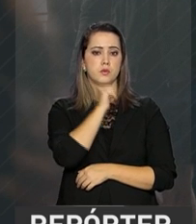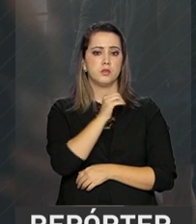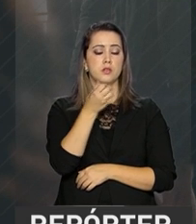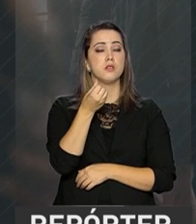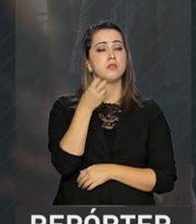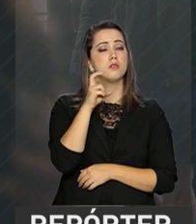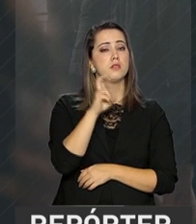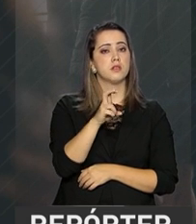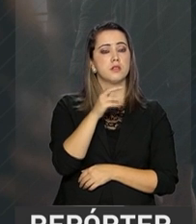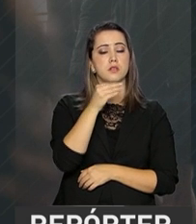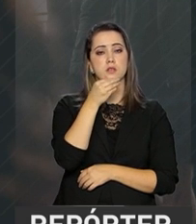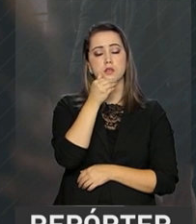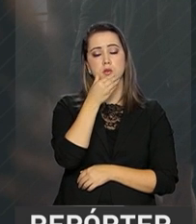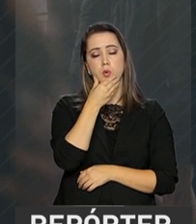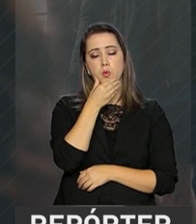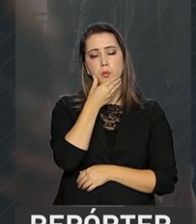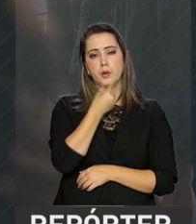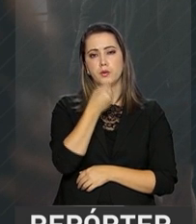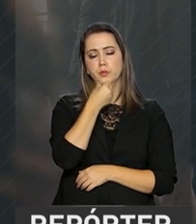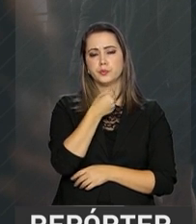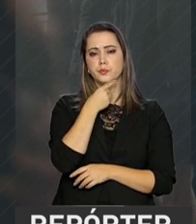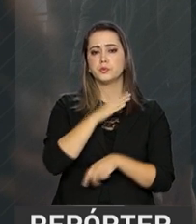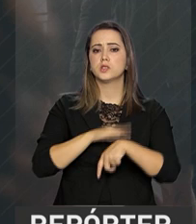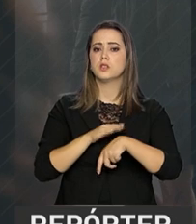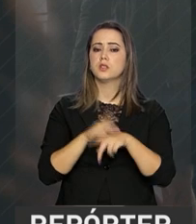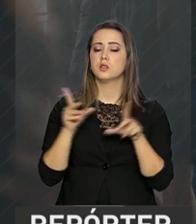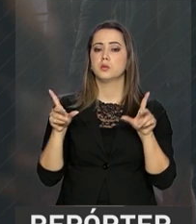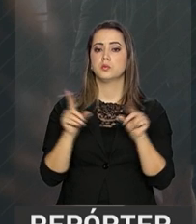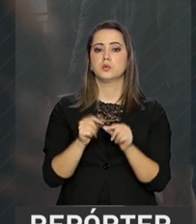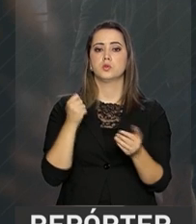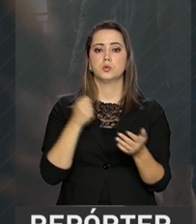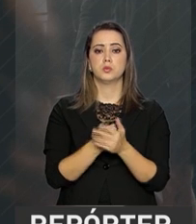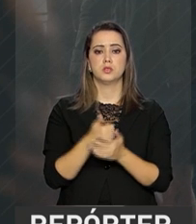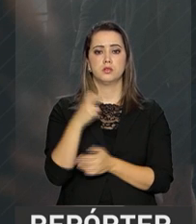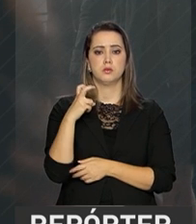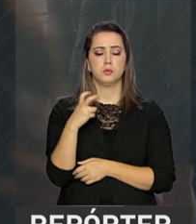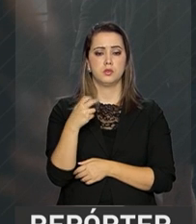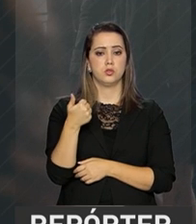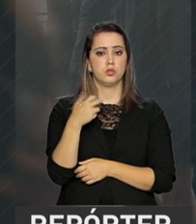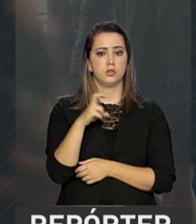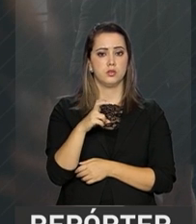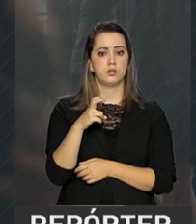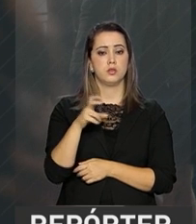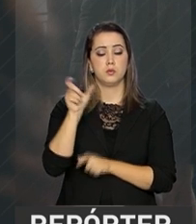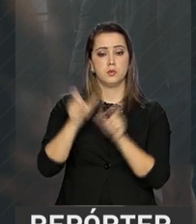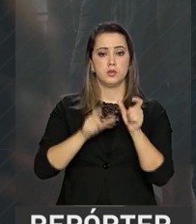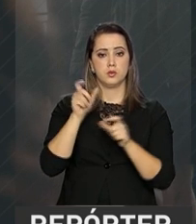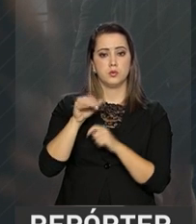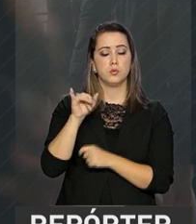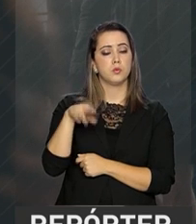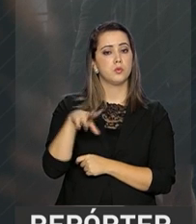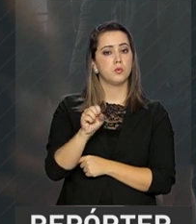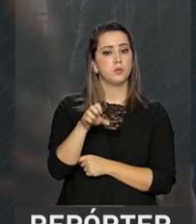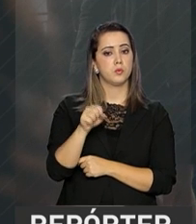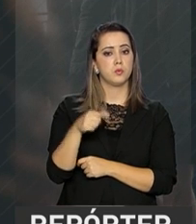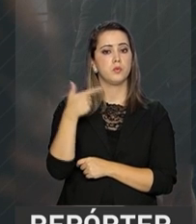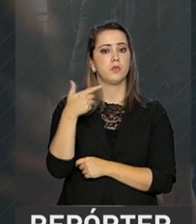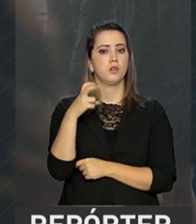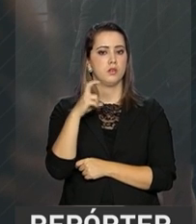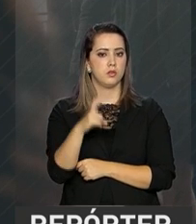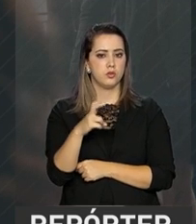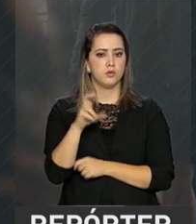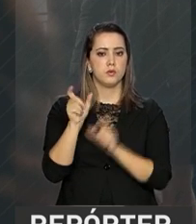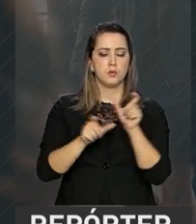para homens tempo mínimo de contribuição de 15 anos para segurados do inss e de 25